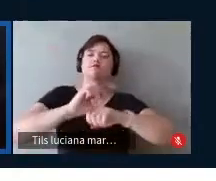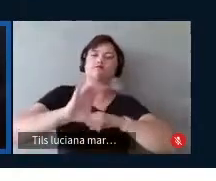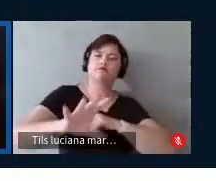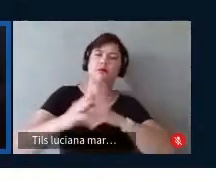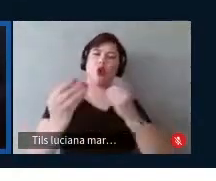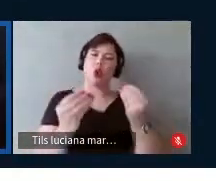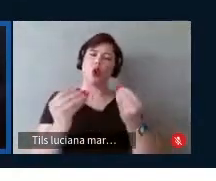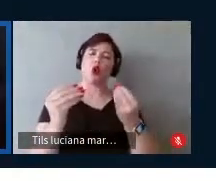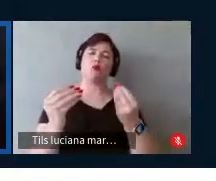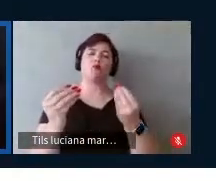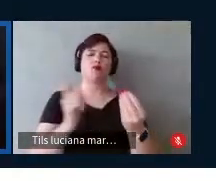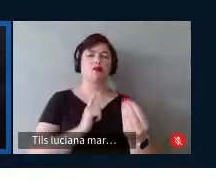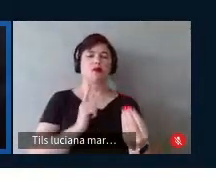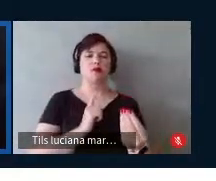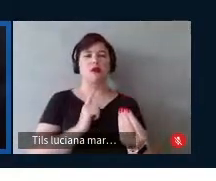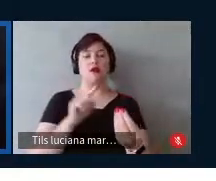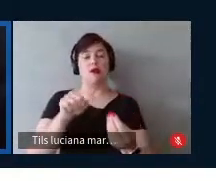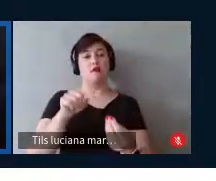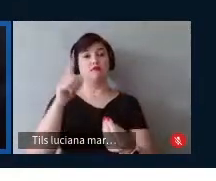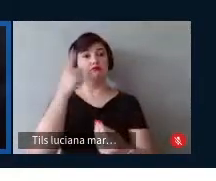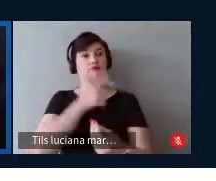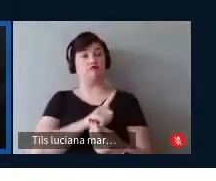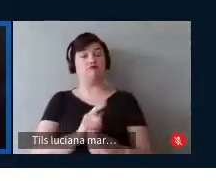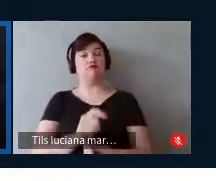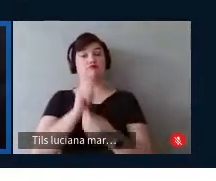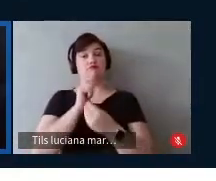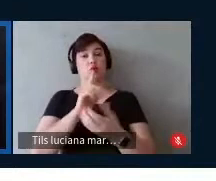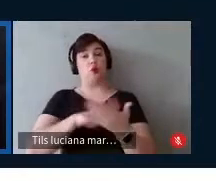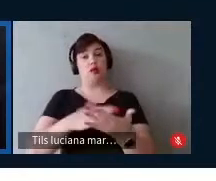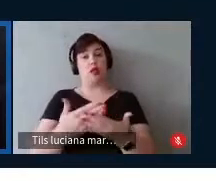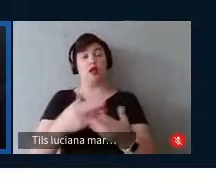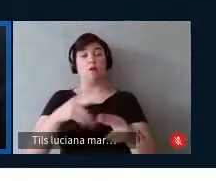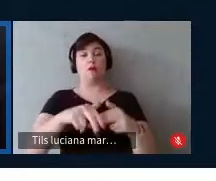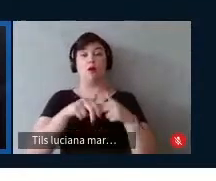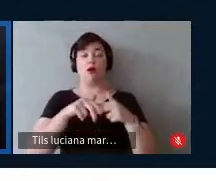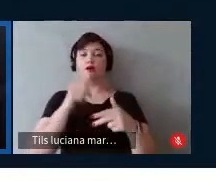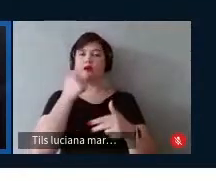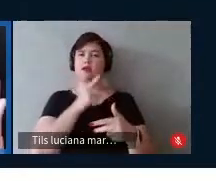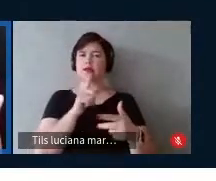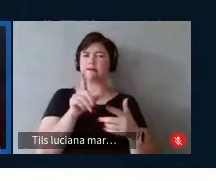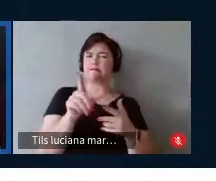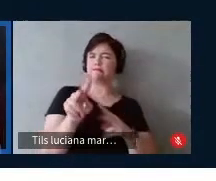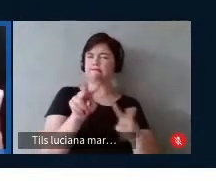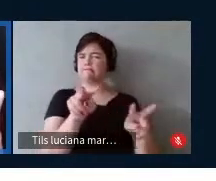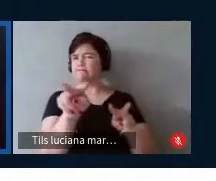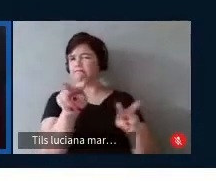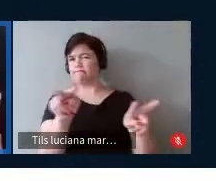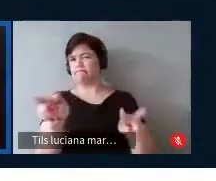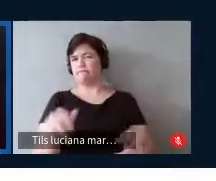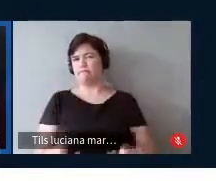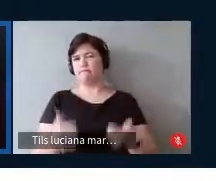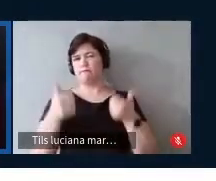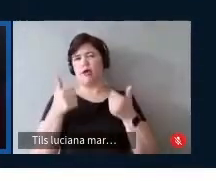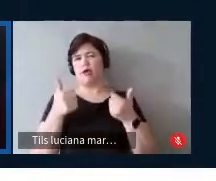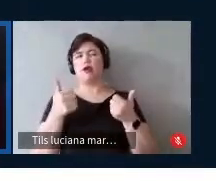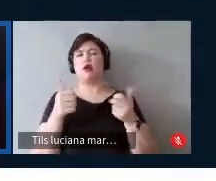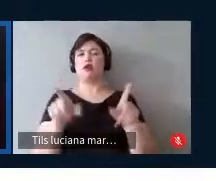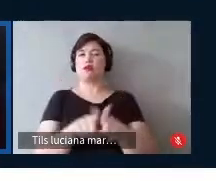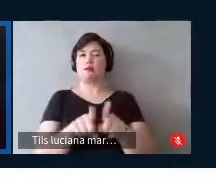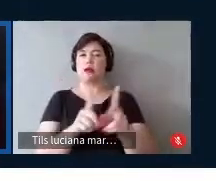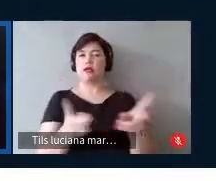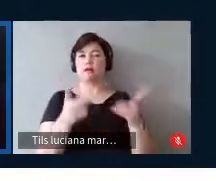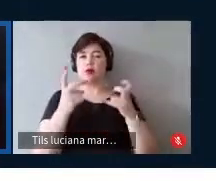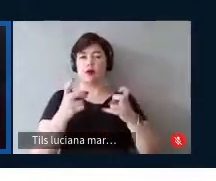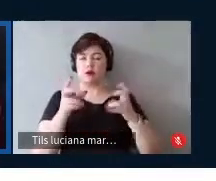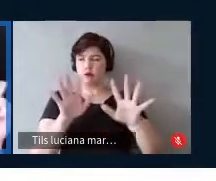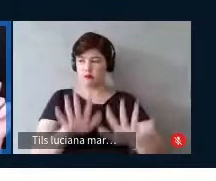enfim. O ganho do intérprete se dá justamente porque ele consegue se situar melhor, explorar melhor o campo